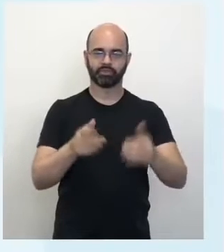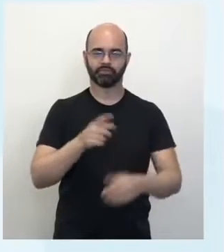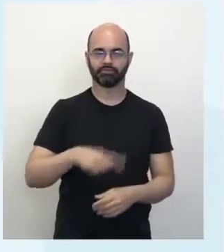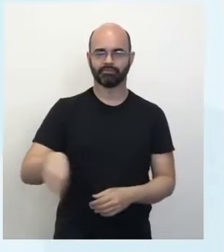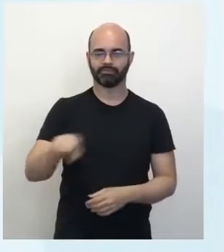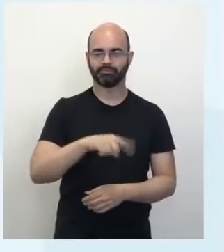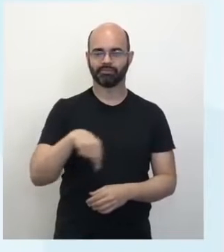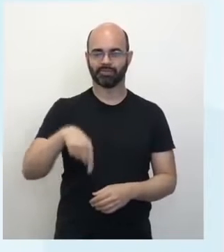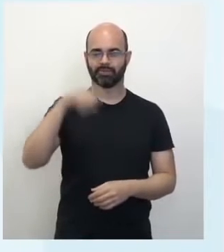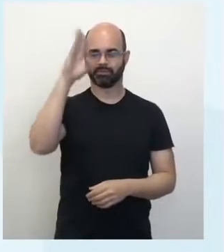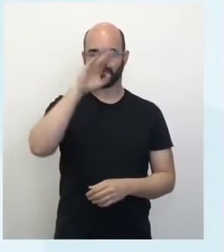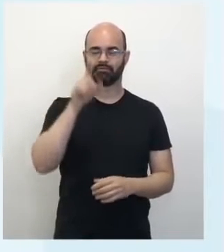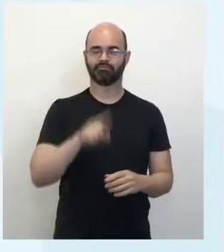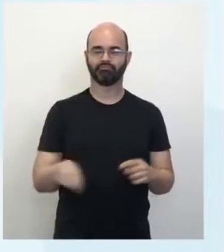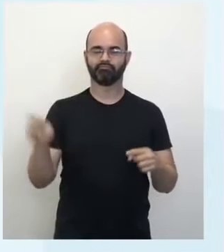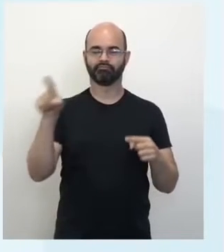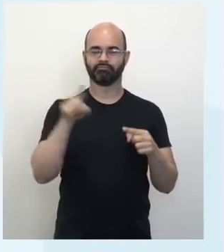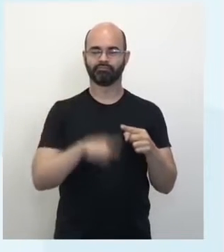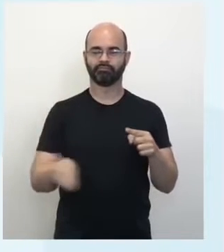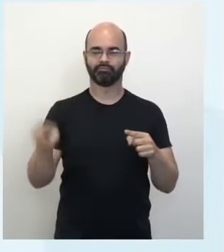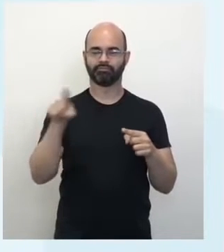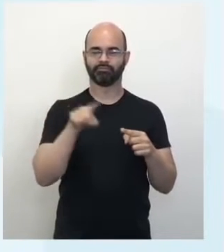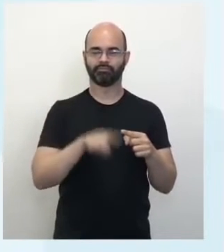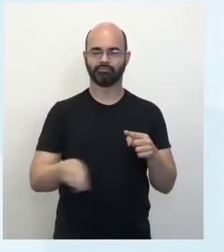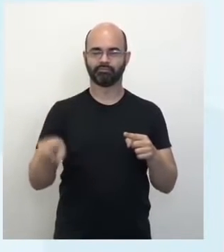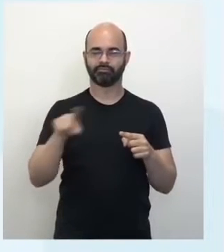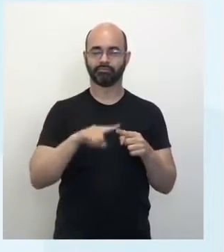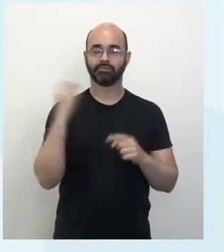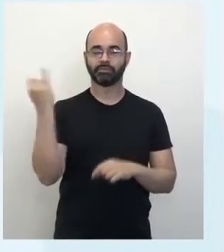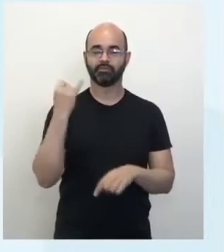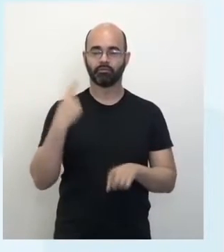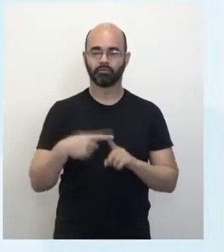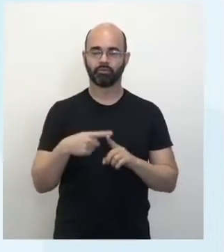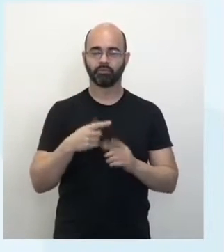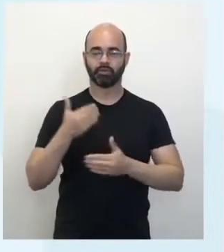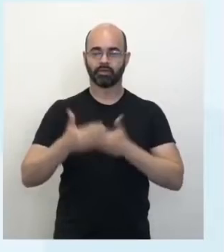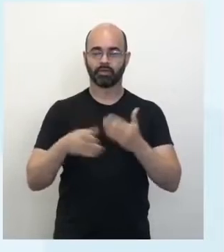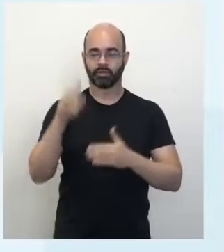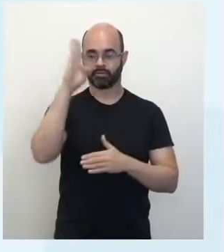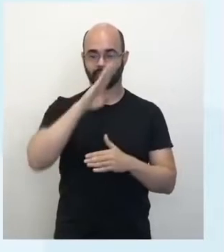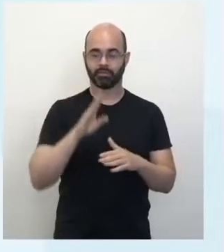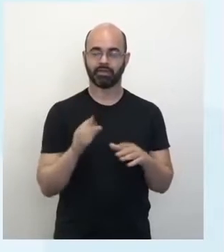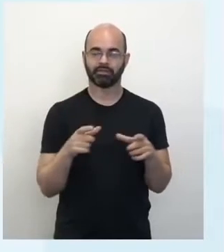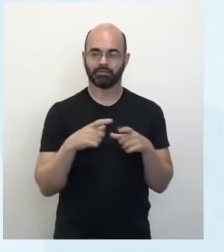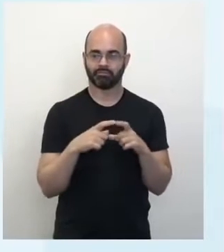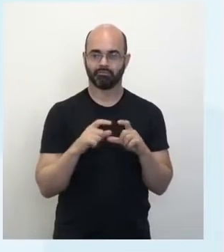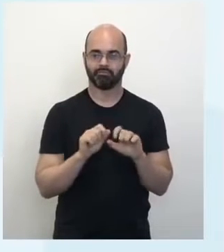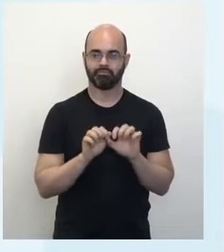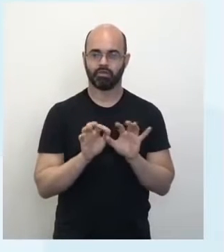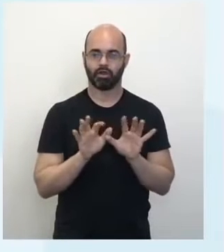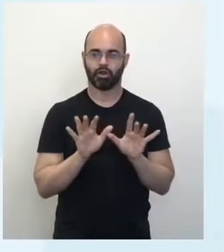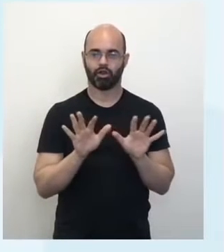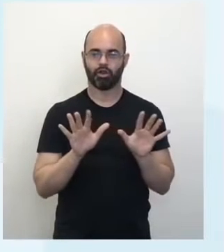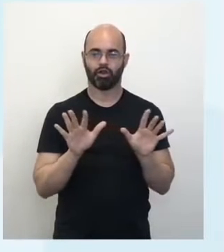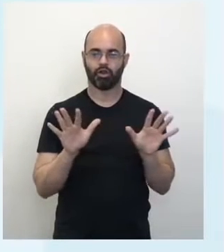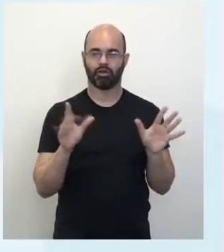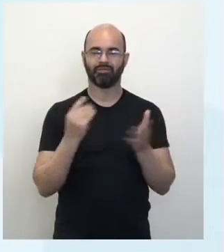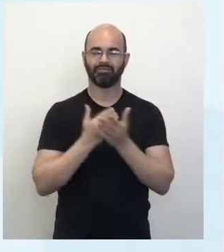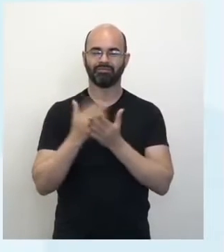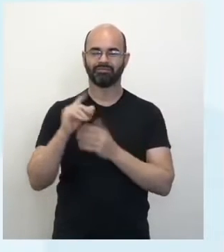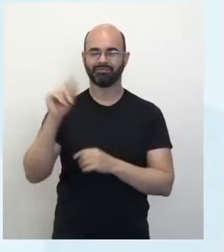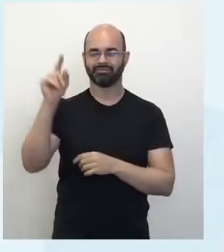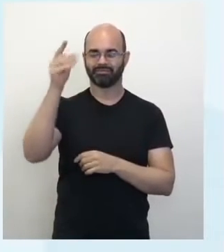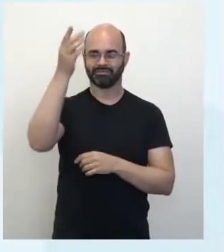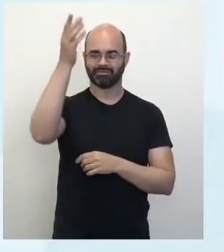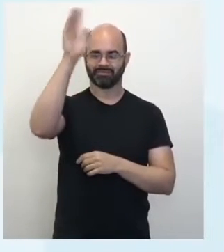nós tivemos no Brasil, foi de suma importância até para o avanço do território brasileiro, né? Que começa no litoral e avança